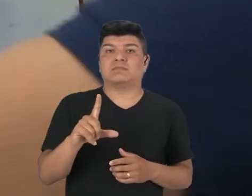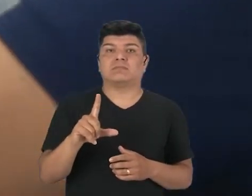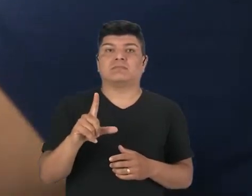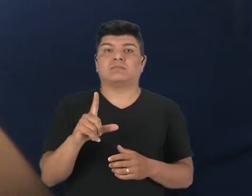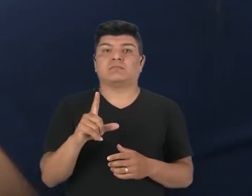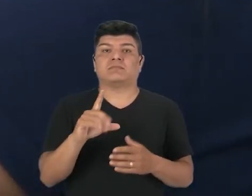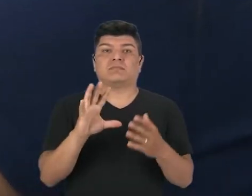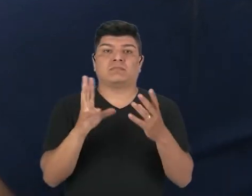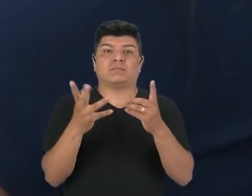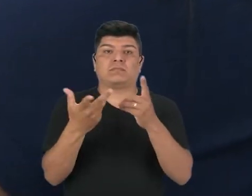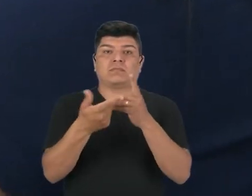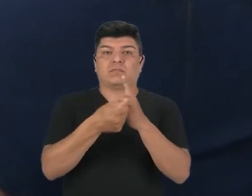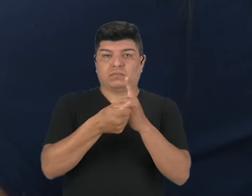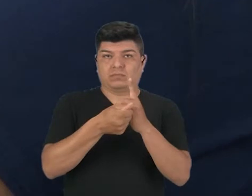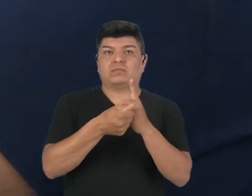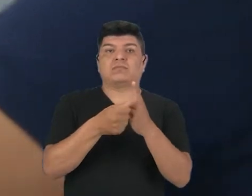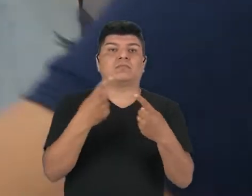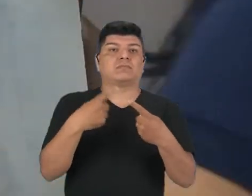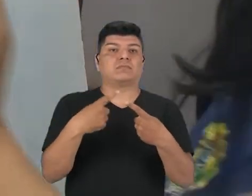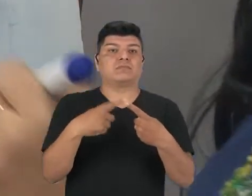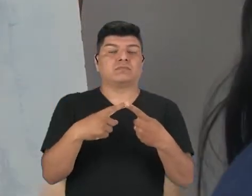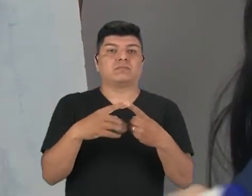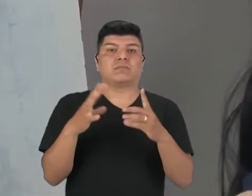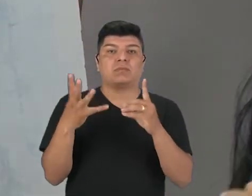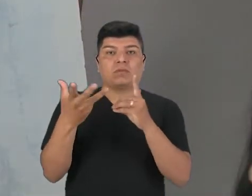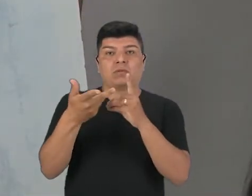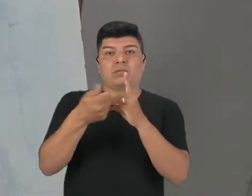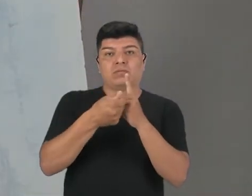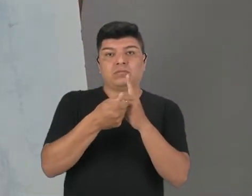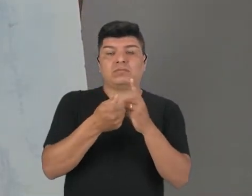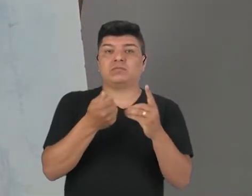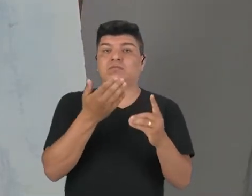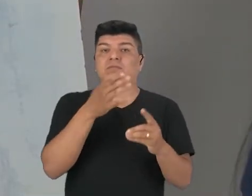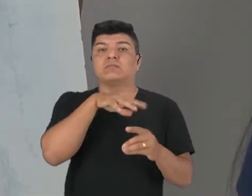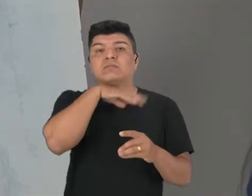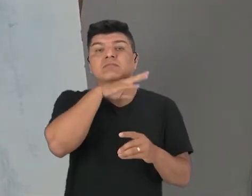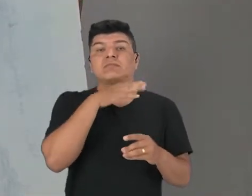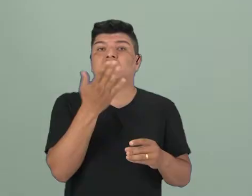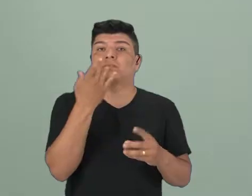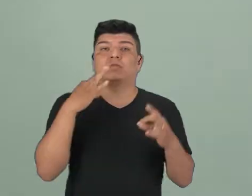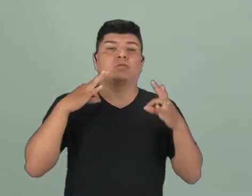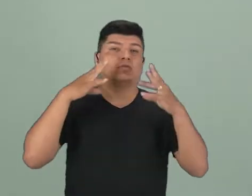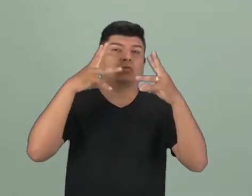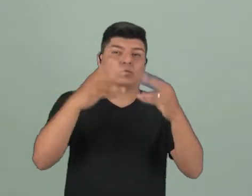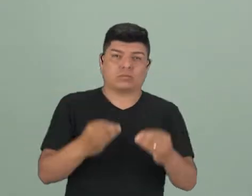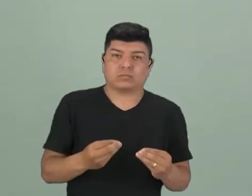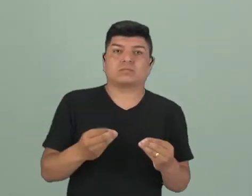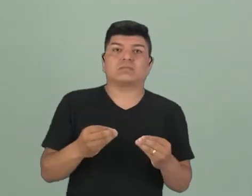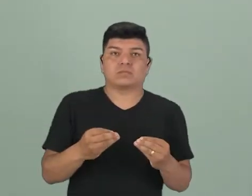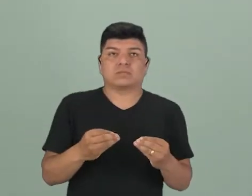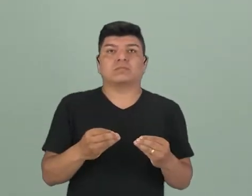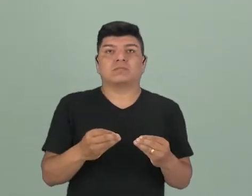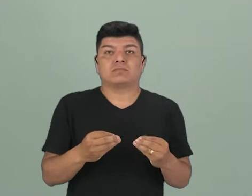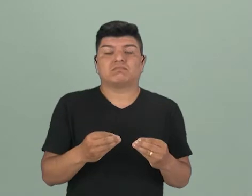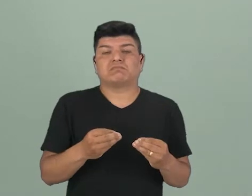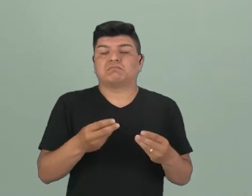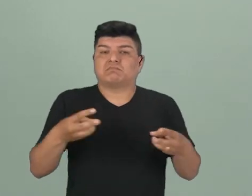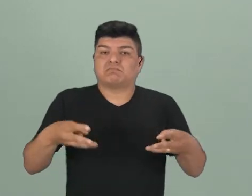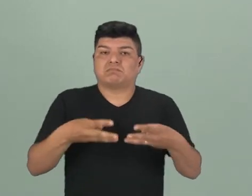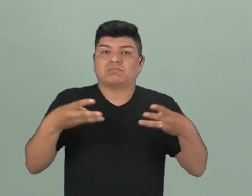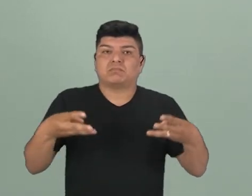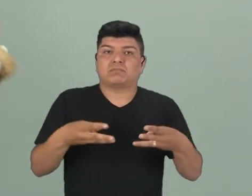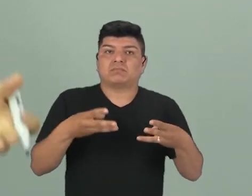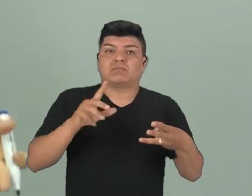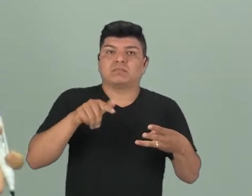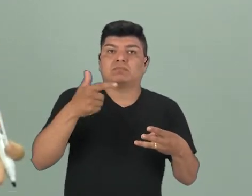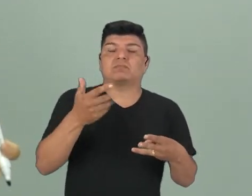em onívoros, certo? Por quê? Onívoros são aqueles animais que se alimentam de tudo, tanto vegetais como